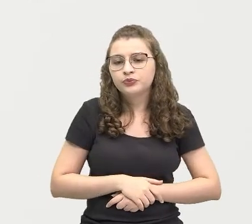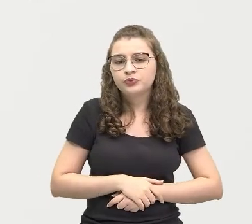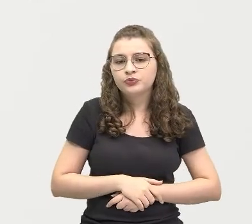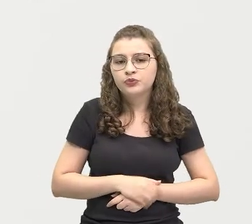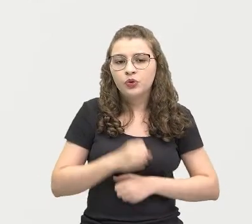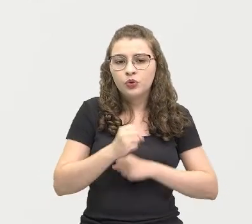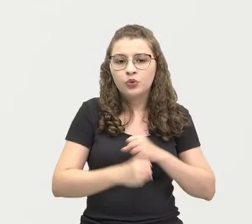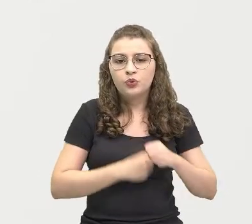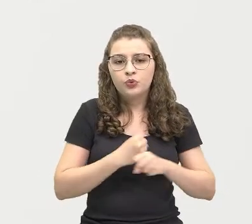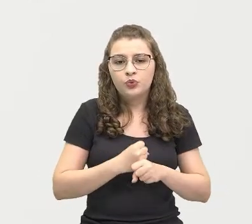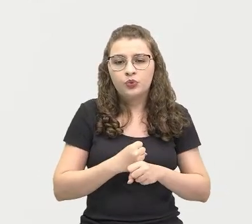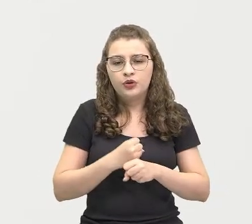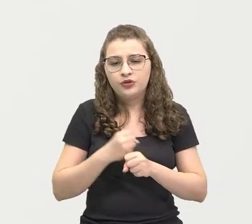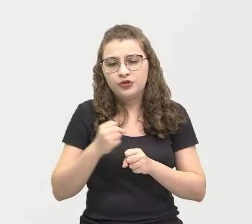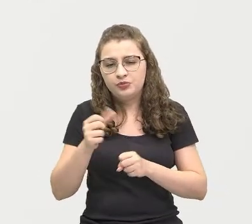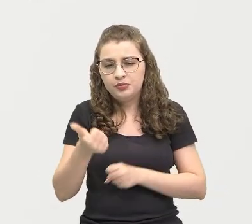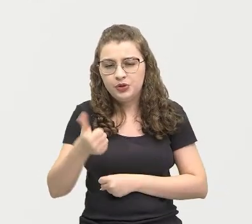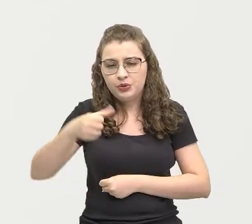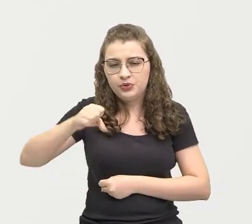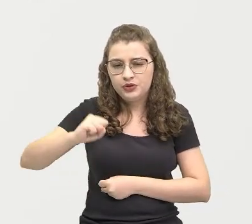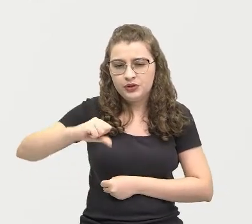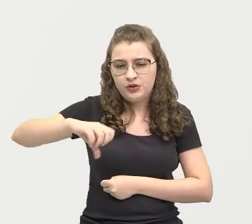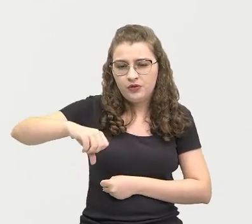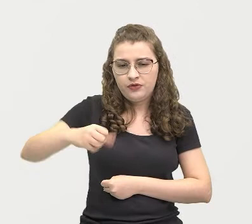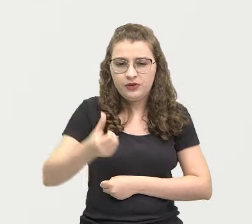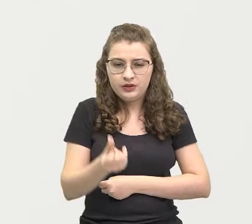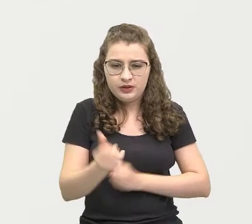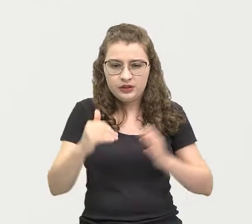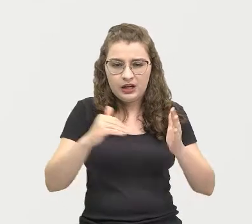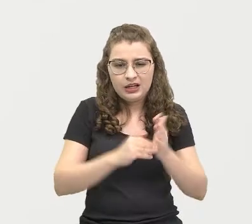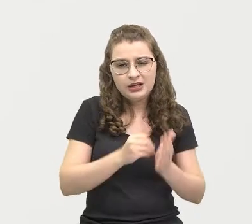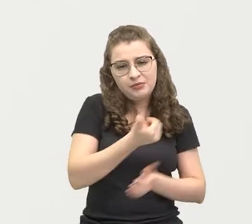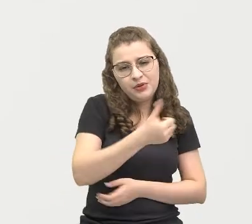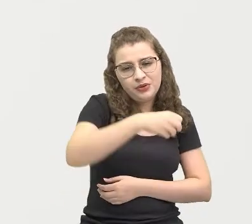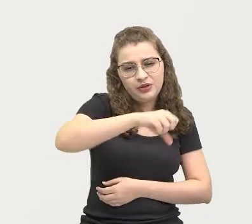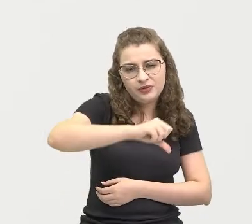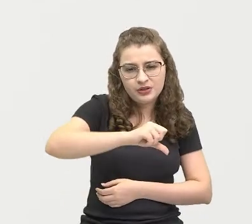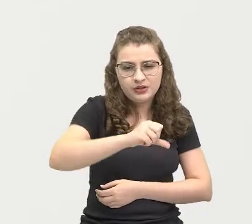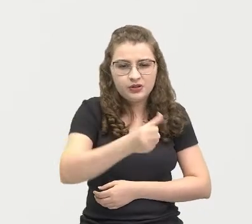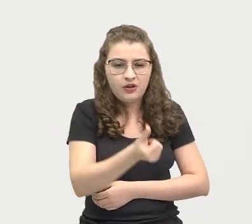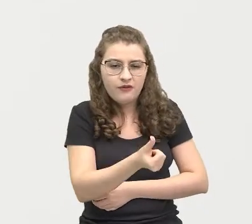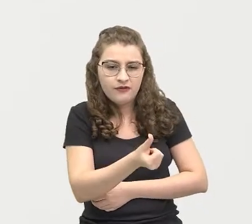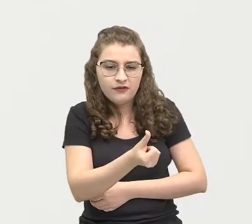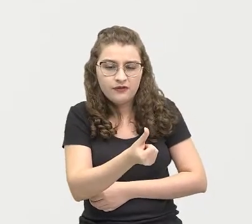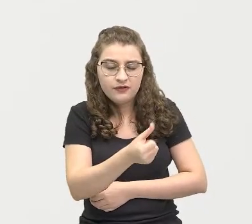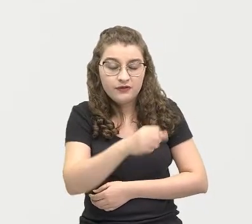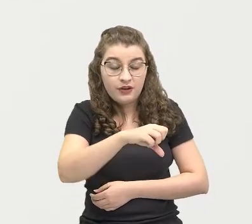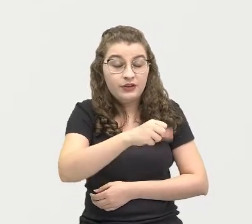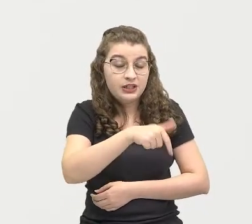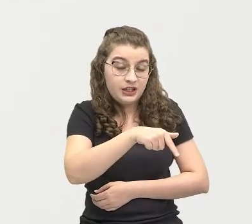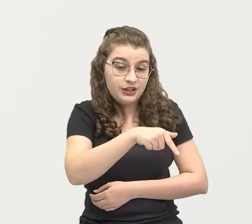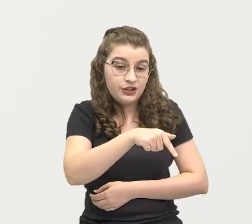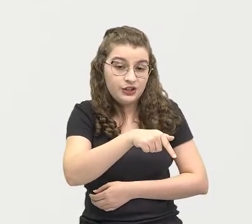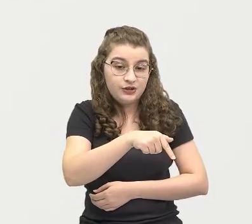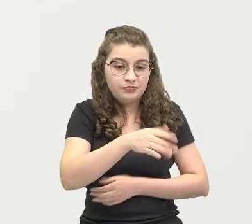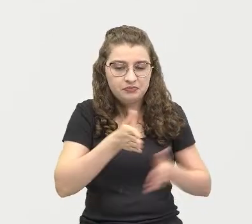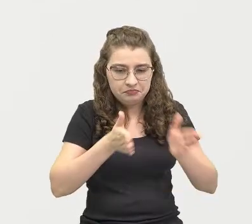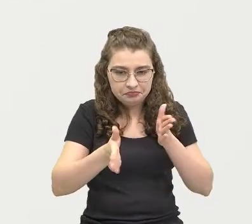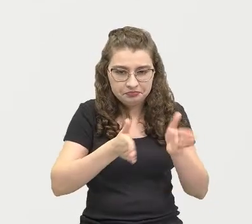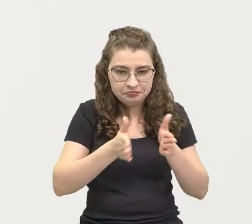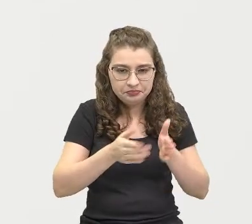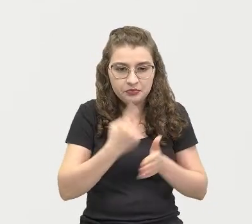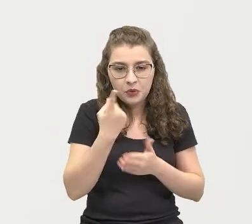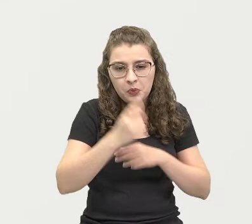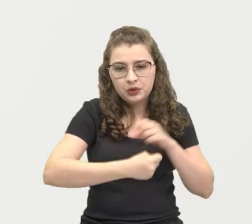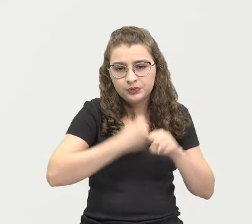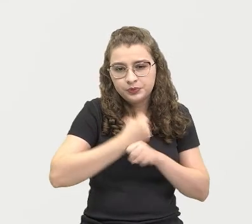No ano de 1800... Ocorreu a Guerra de 96 a 1897, lá